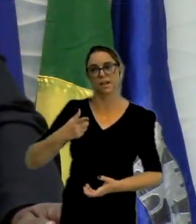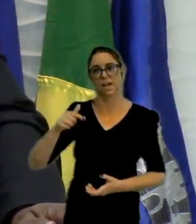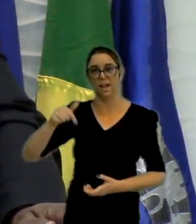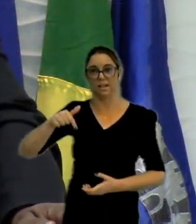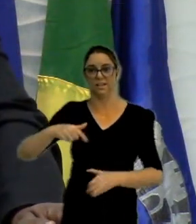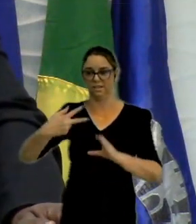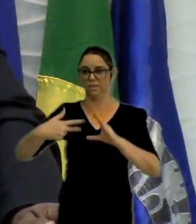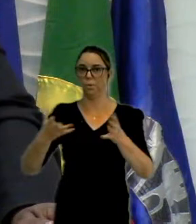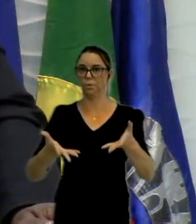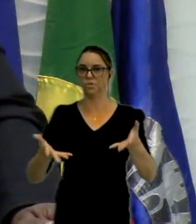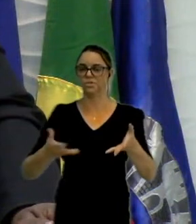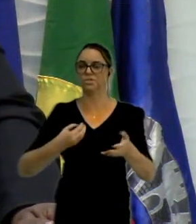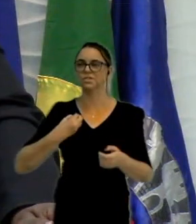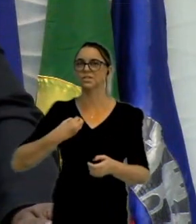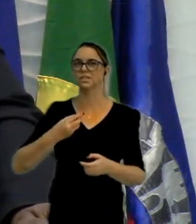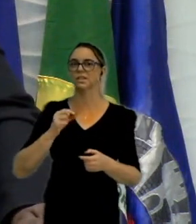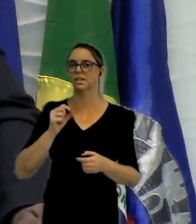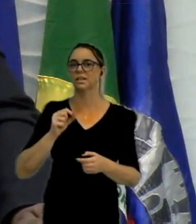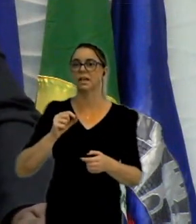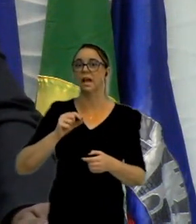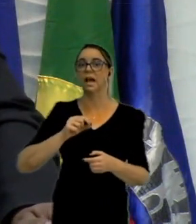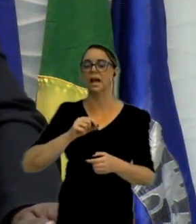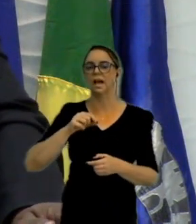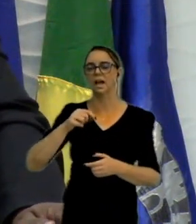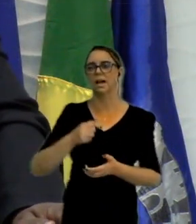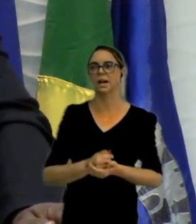presença no recinto.